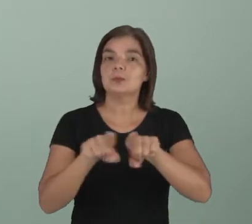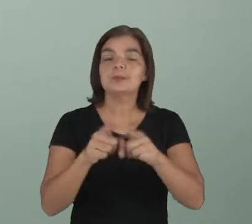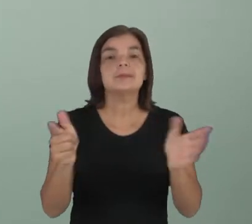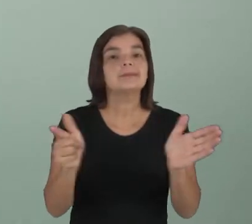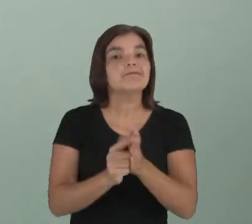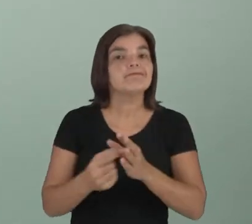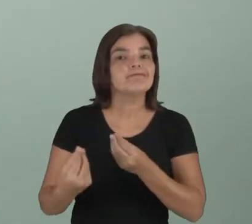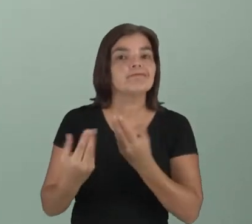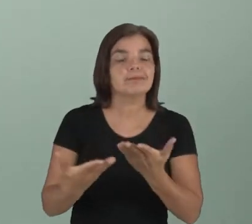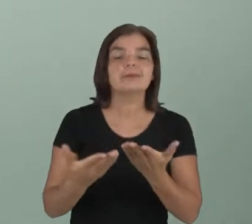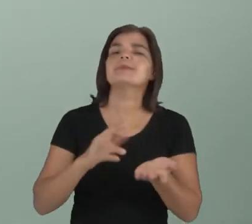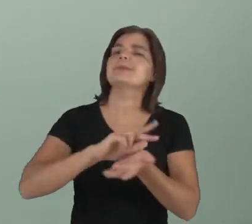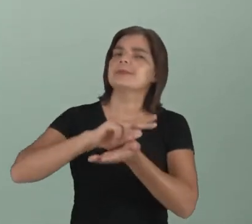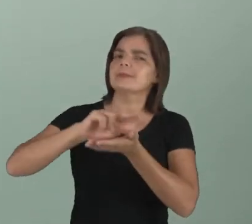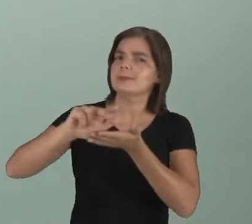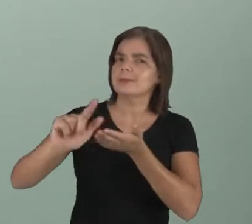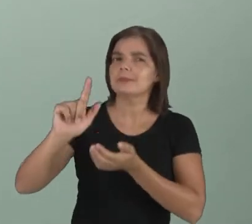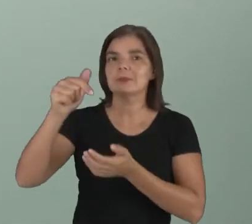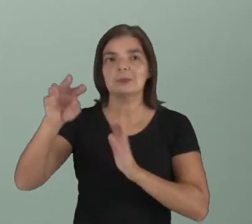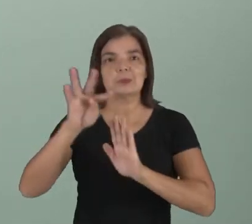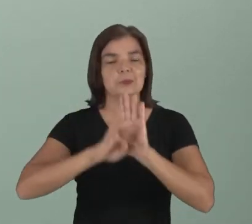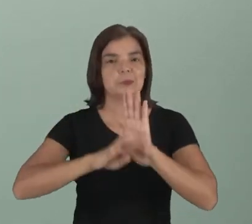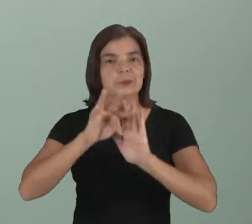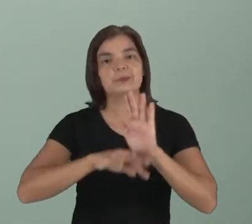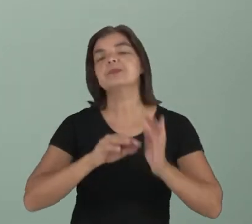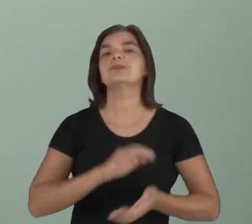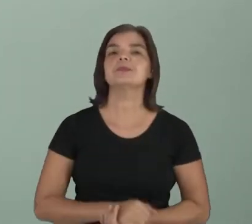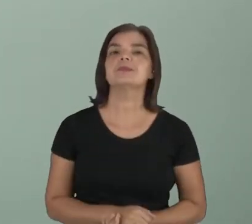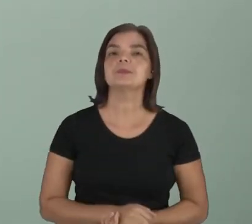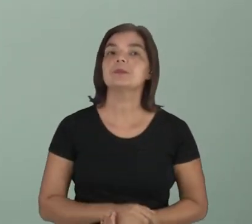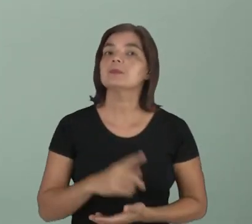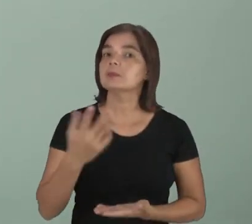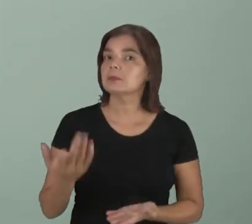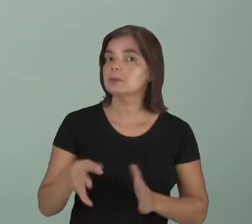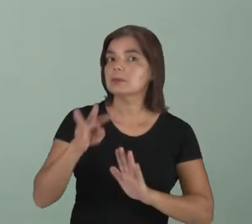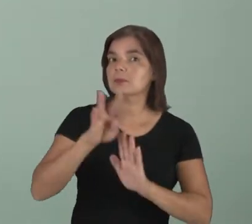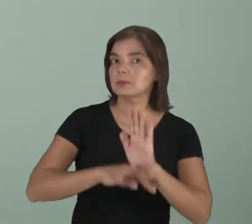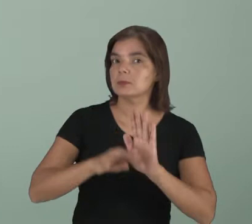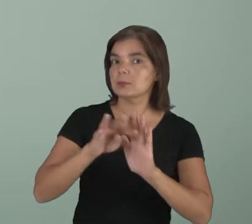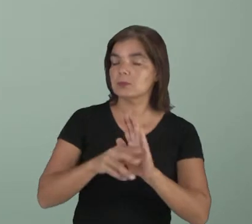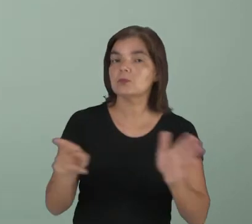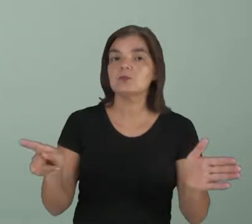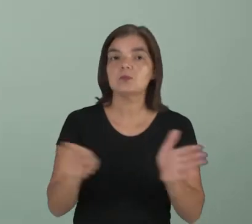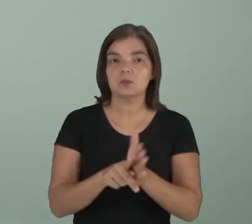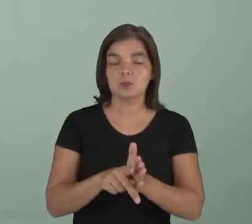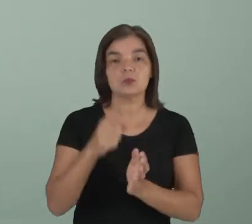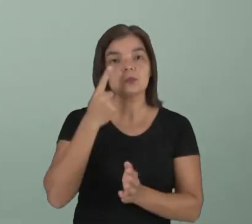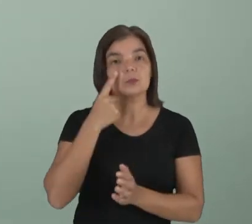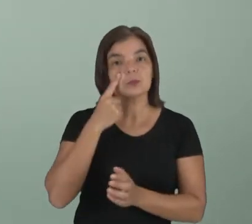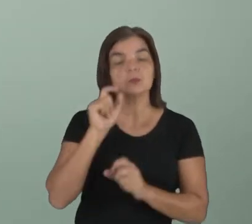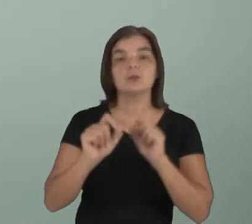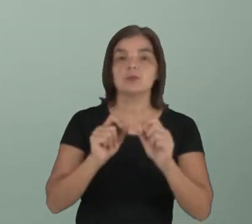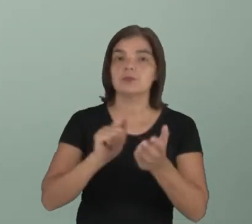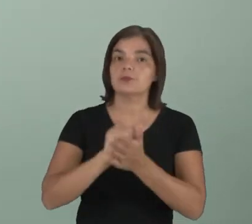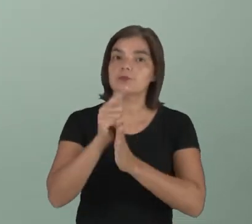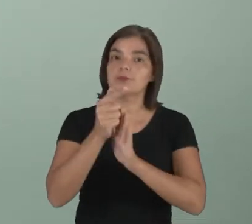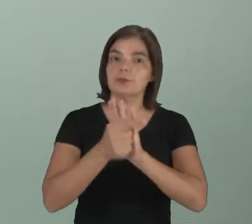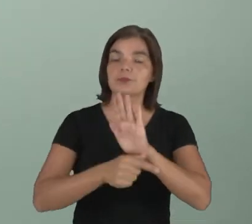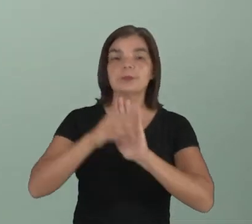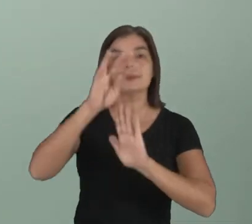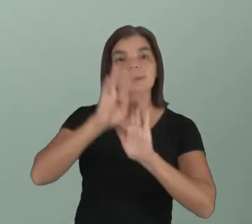E temos aí muitos outros textos. Esses textos, eles fazem parte daquilo que chamamos de